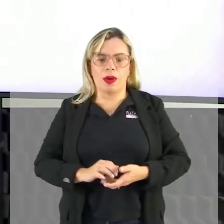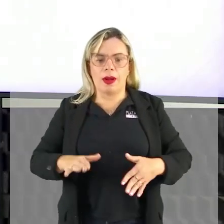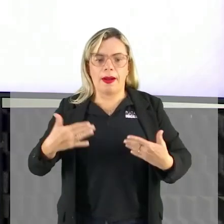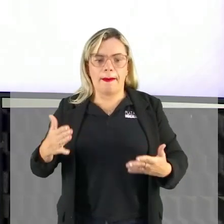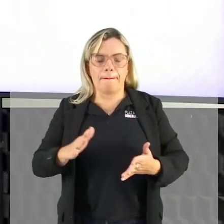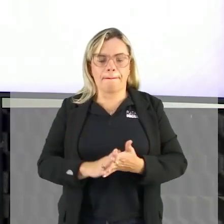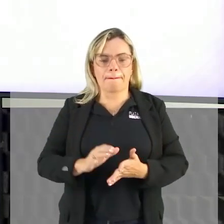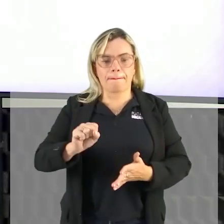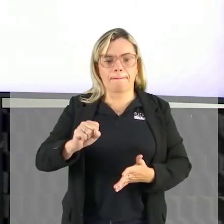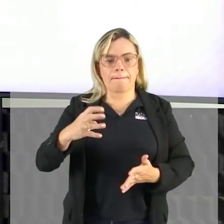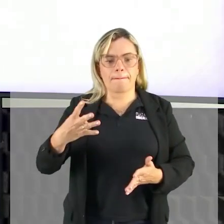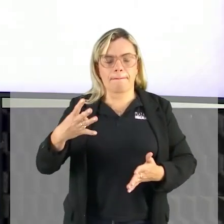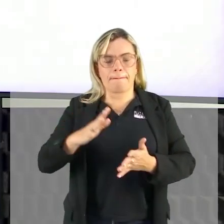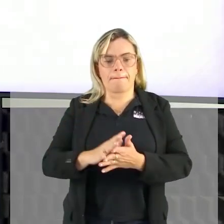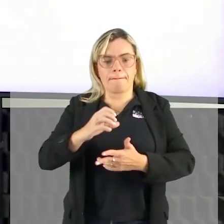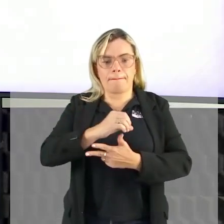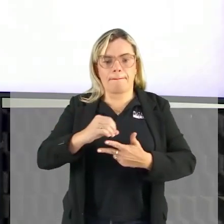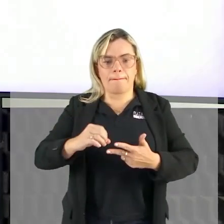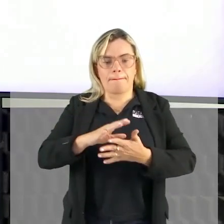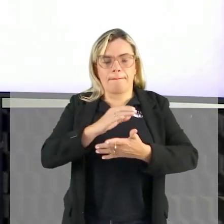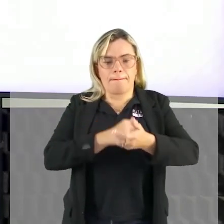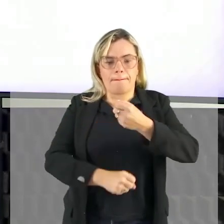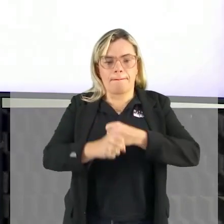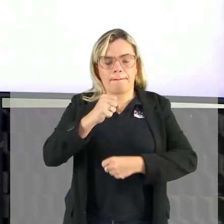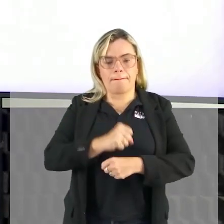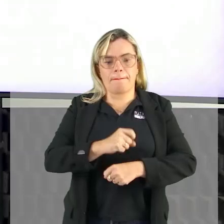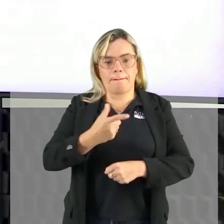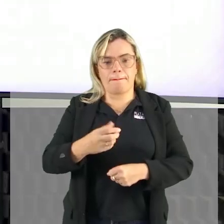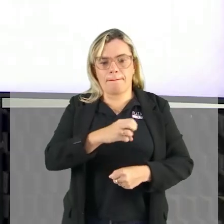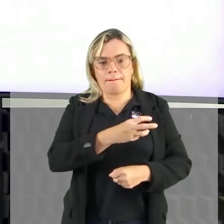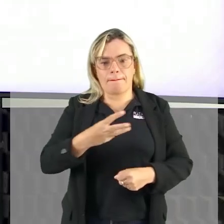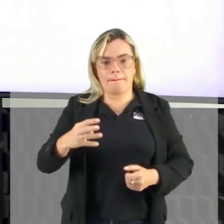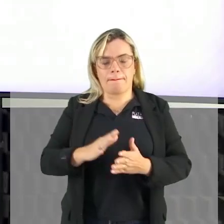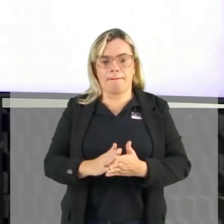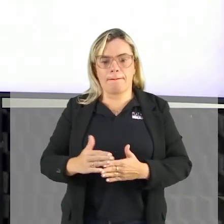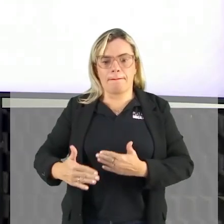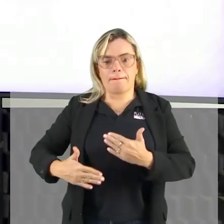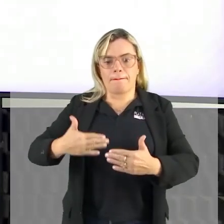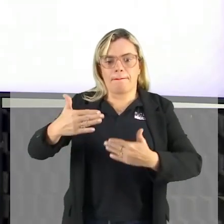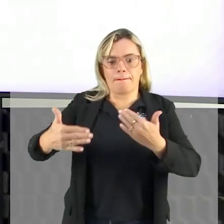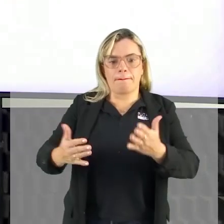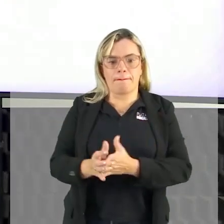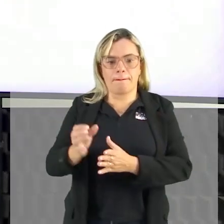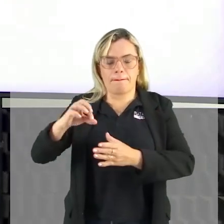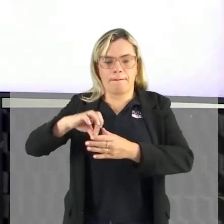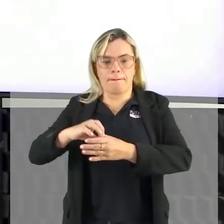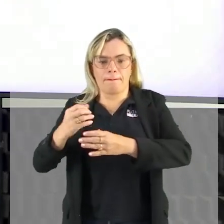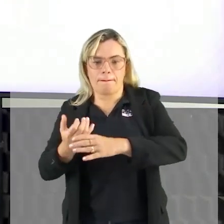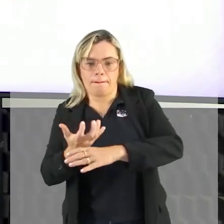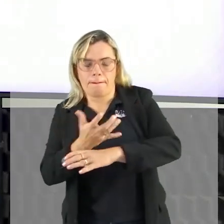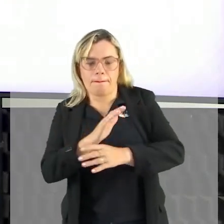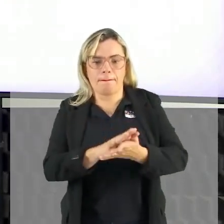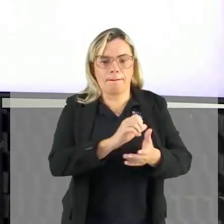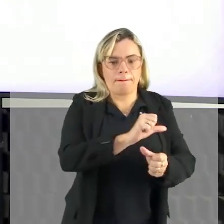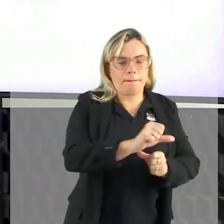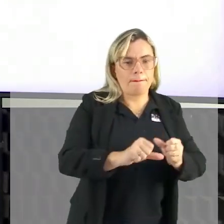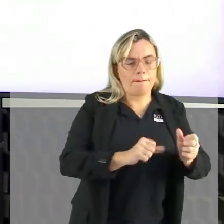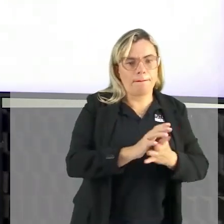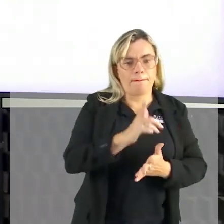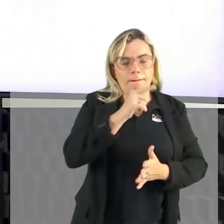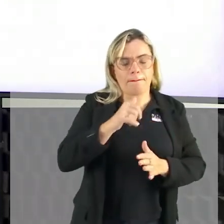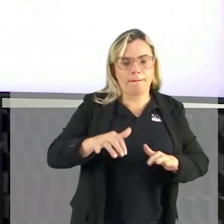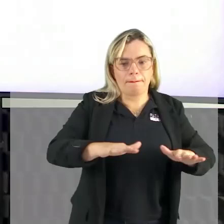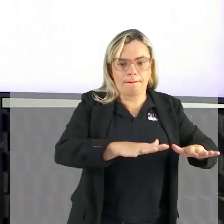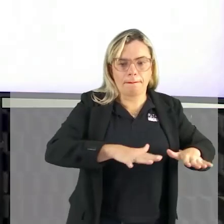Questão 84, Enem 2023, diz que durante a evolução das plantas ocorreu uma transição do ambiente